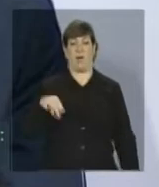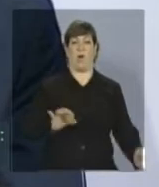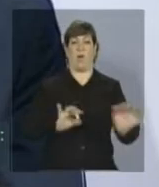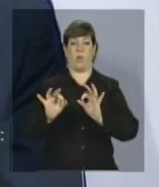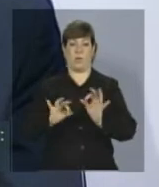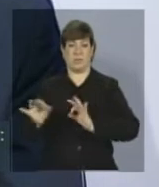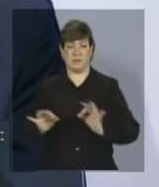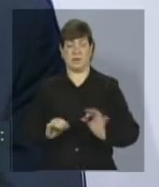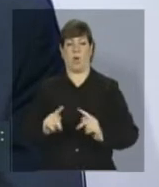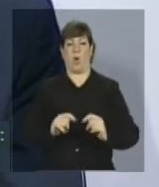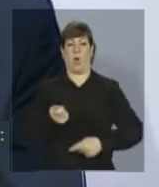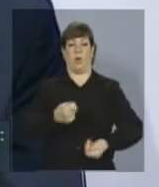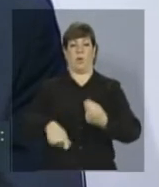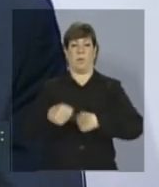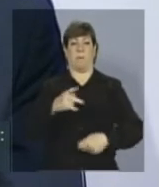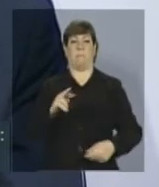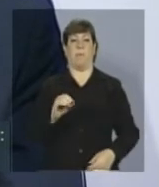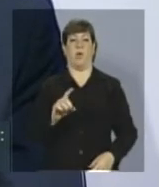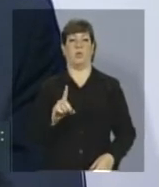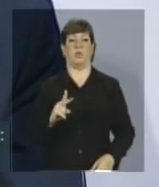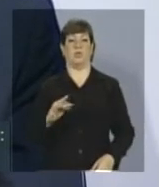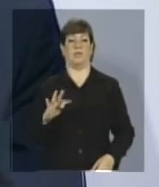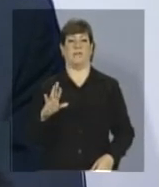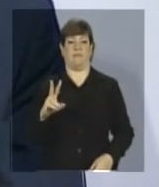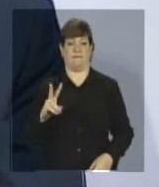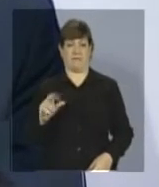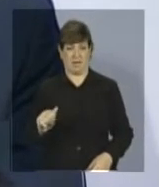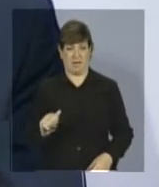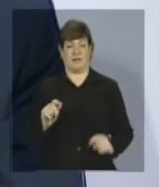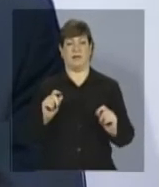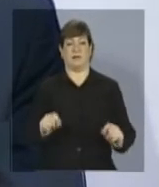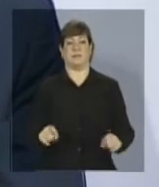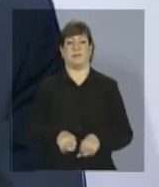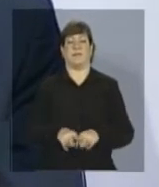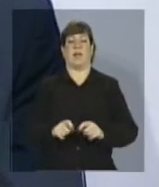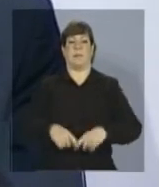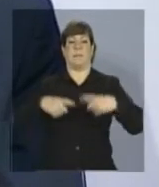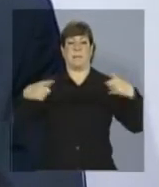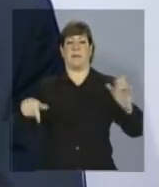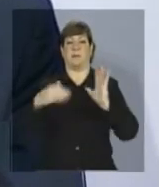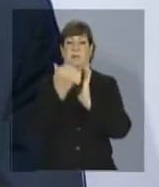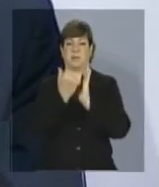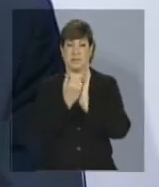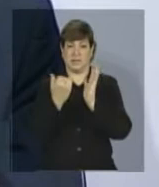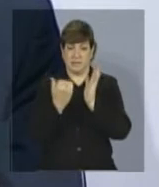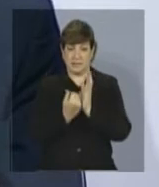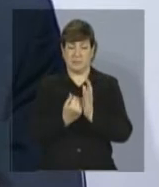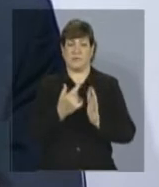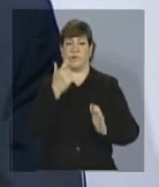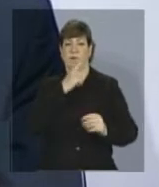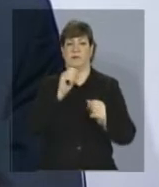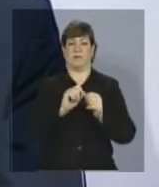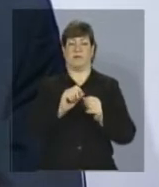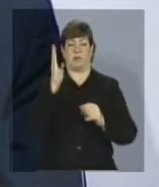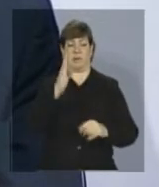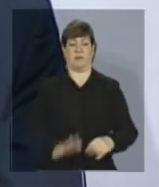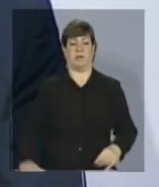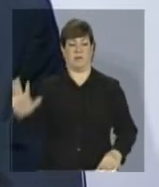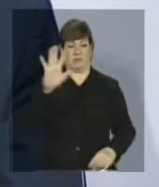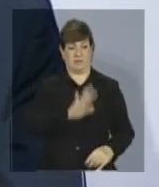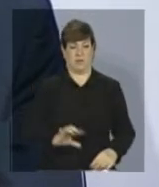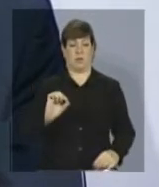organização econômica, organização produtiva e ampliação do programa, da execução do Programa Nacional